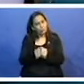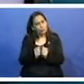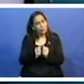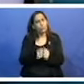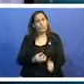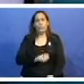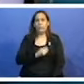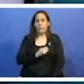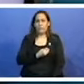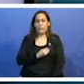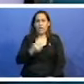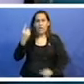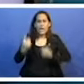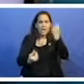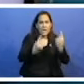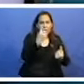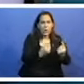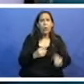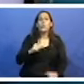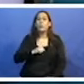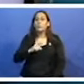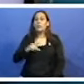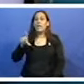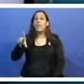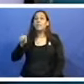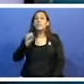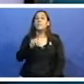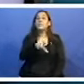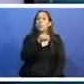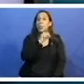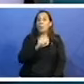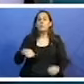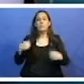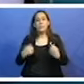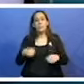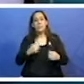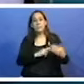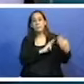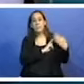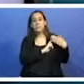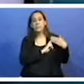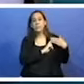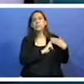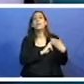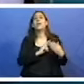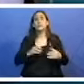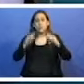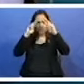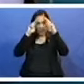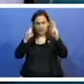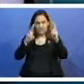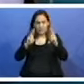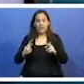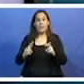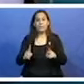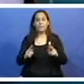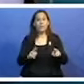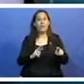quer, né? E aí nós temos a responsabilidade de respeitar as diferenças. Vamos